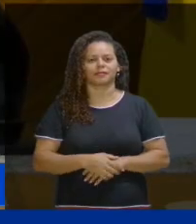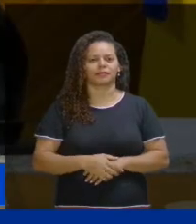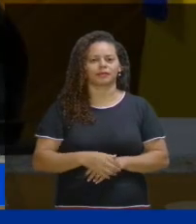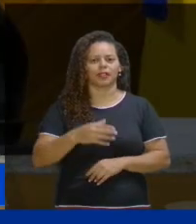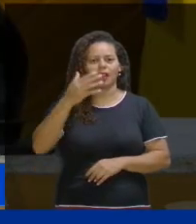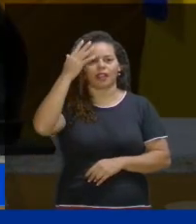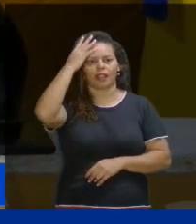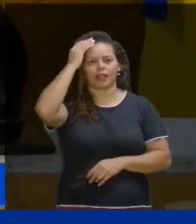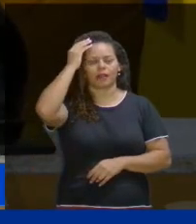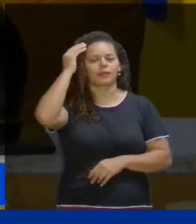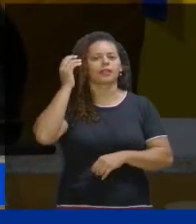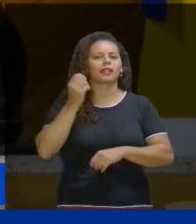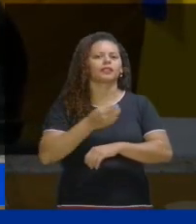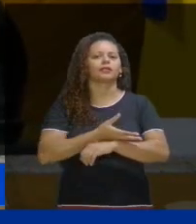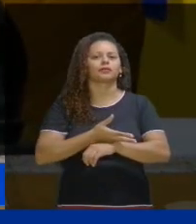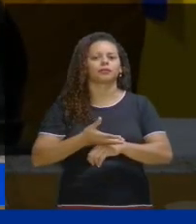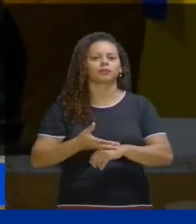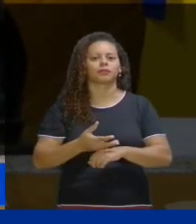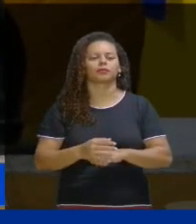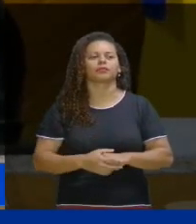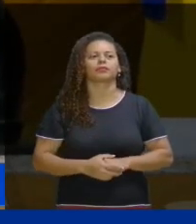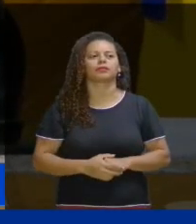cabelos grisalhos,